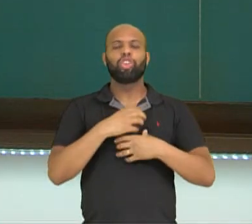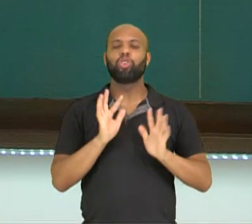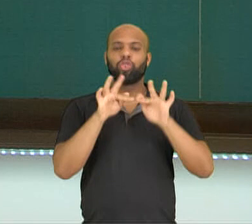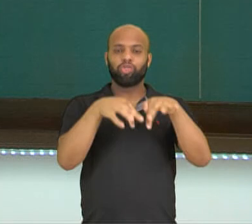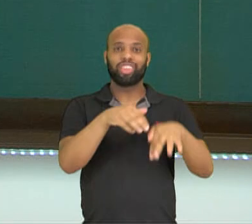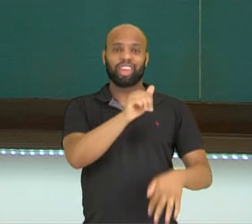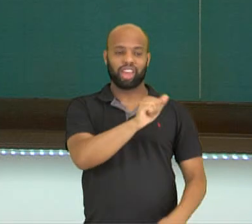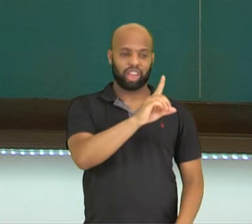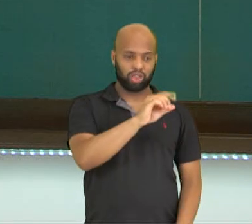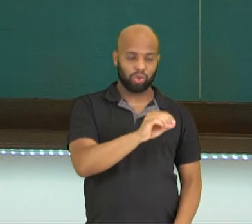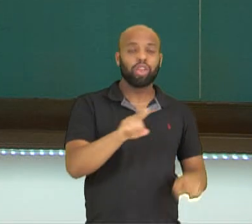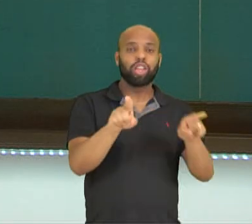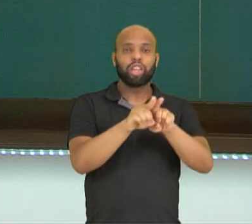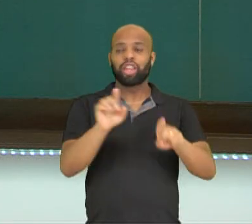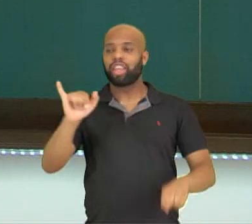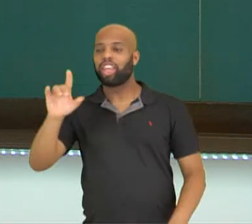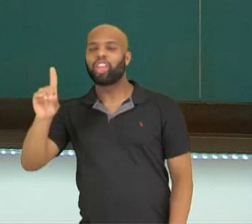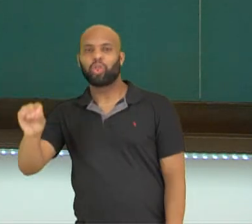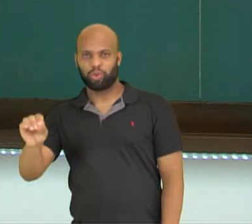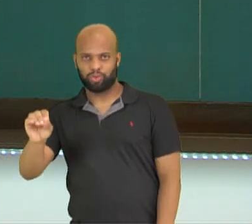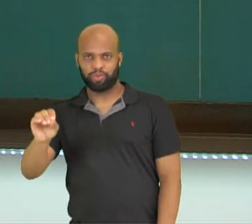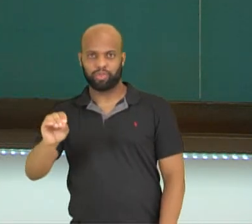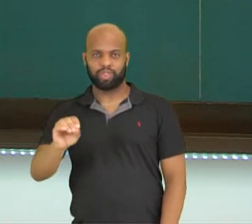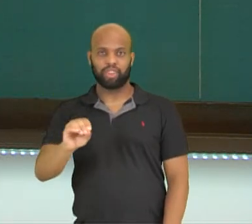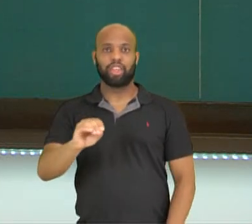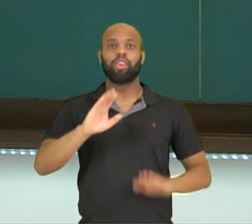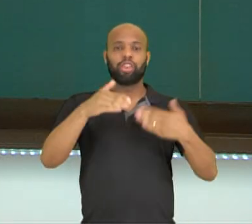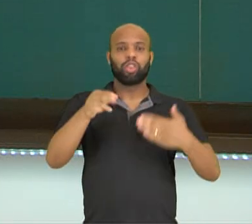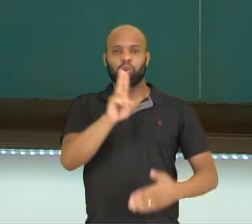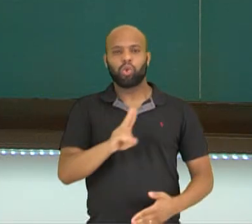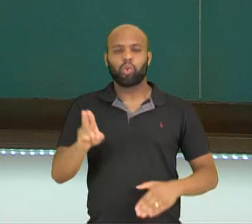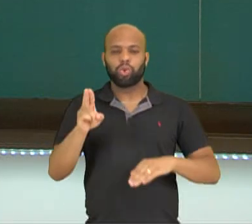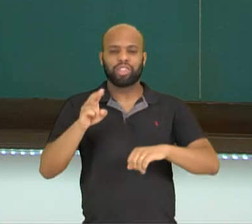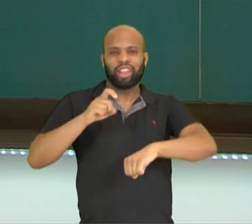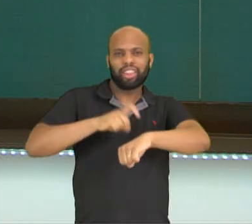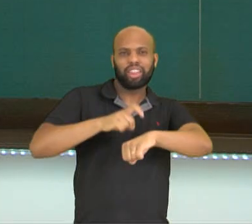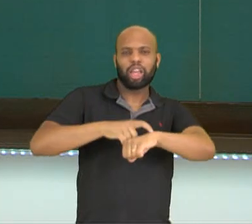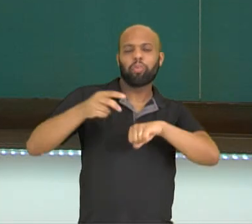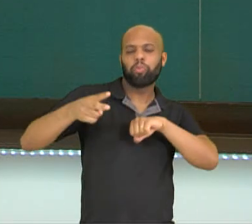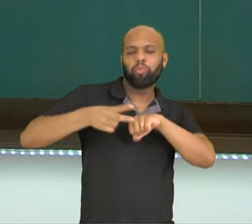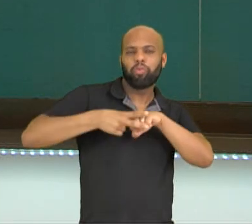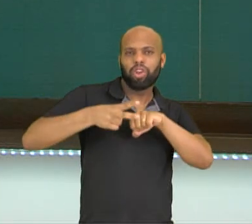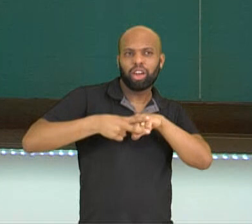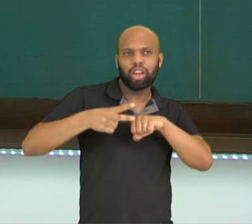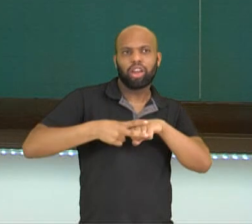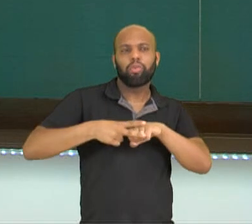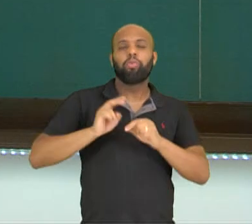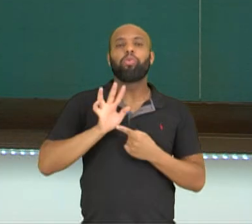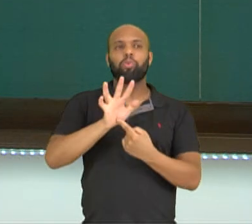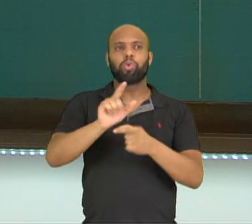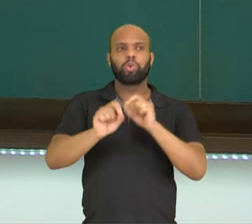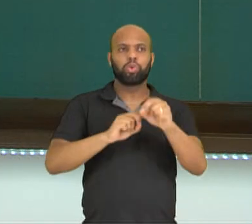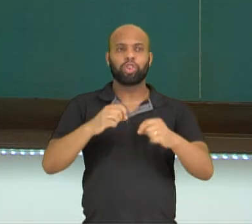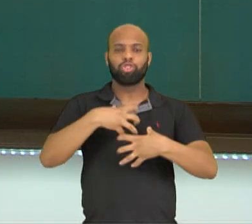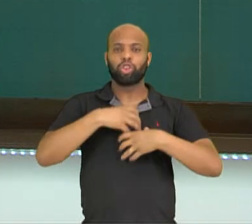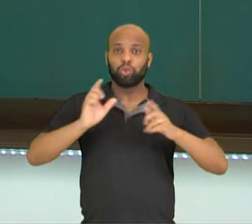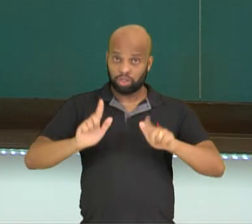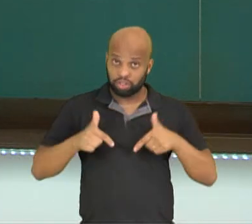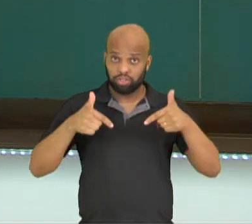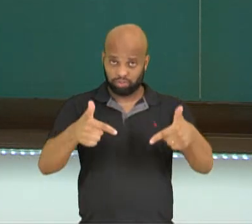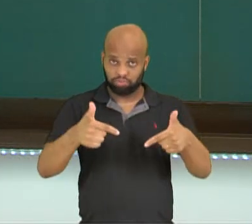ido, ok? É usado na formação de tempos verbais compostos e indica um estado de